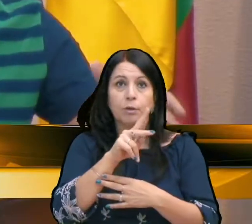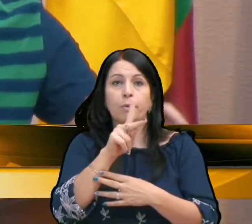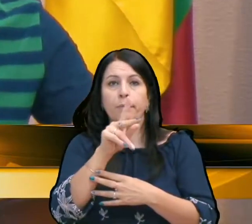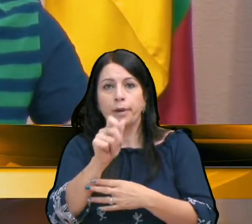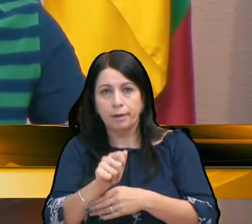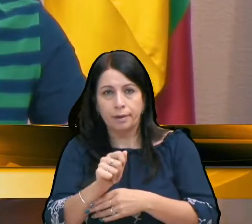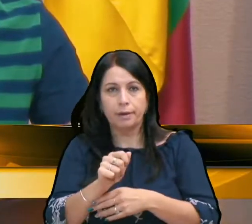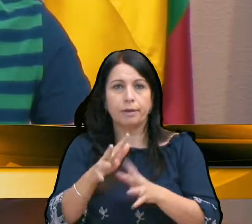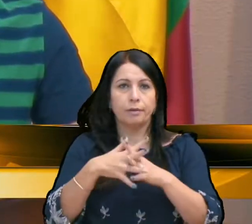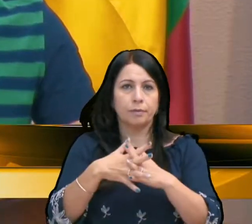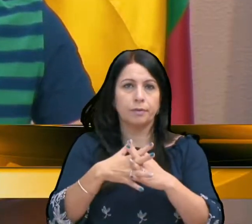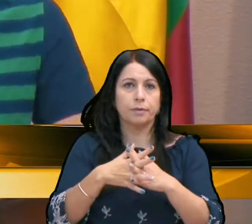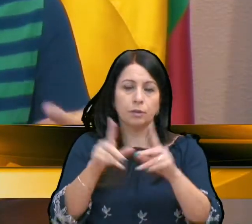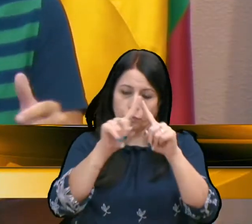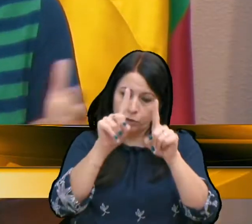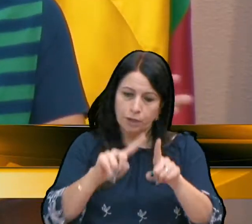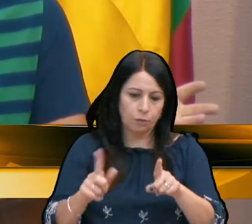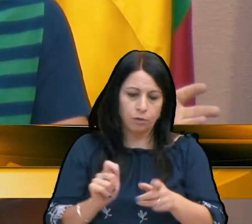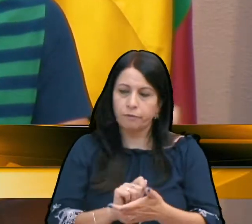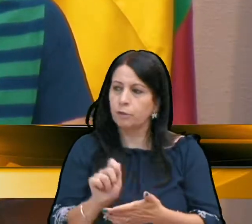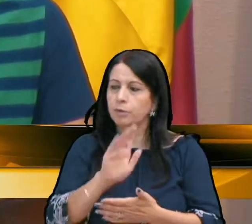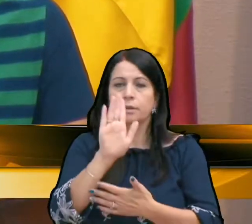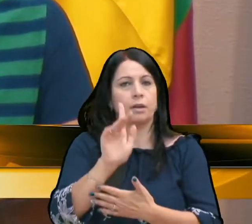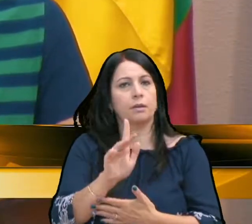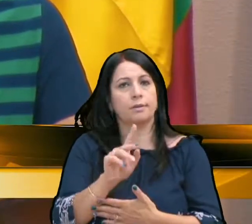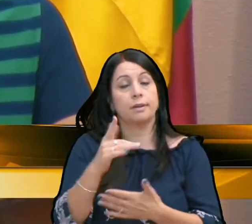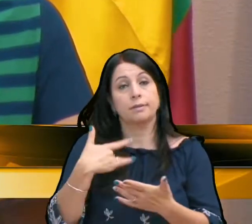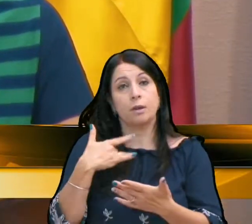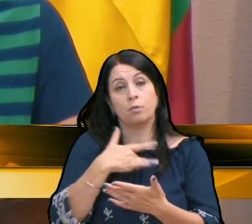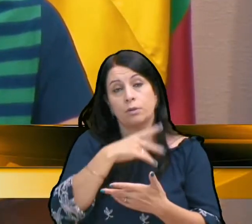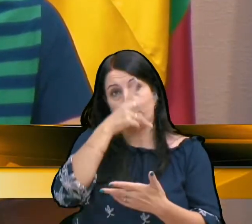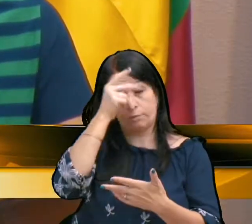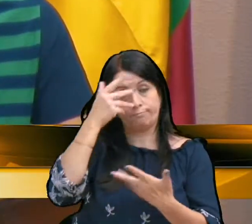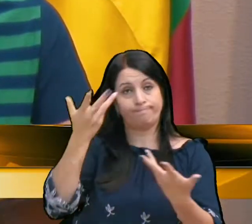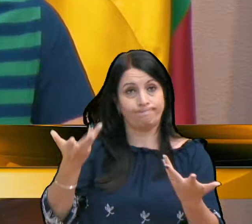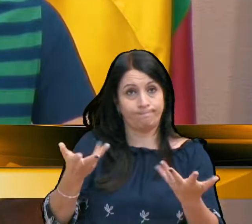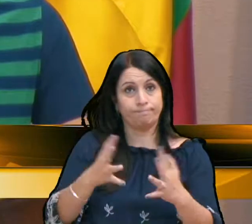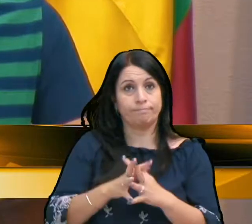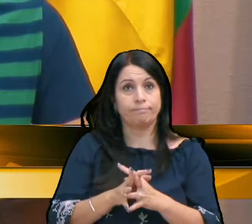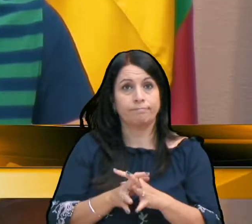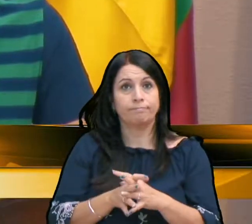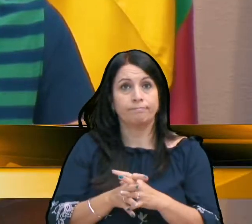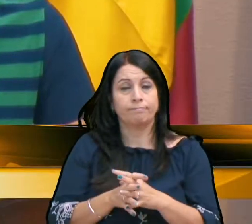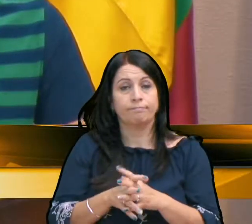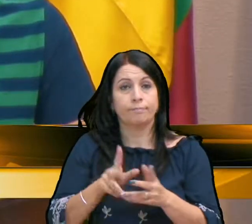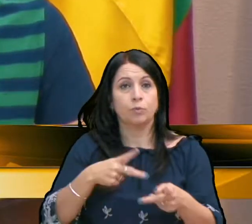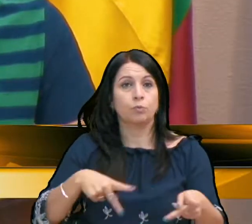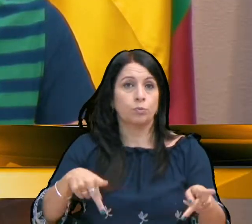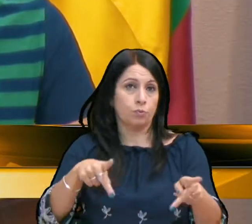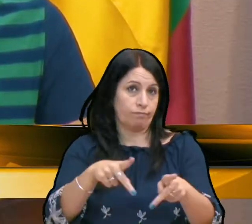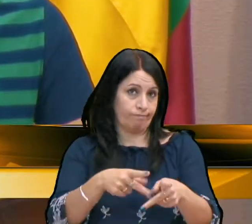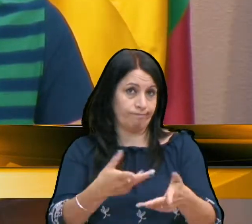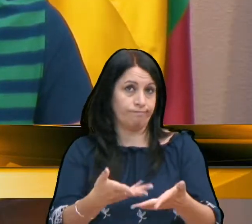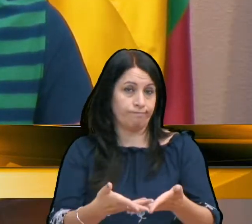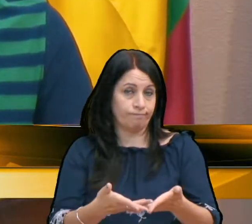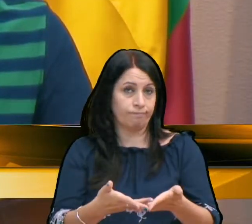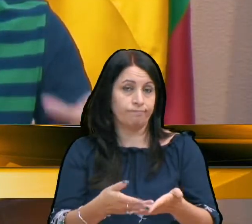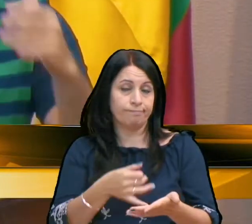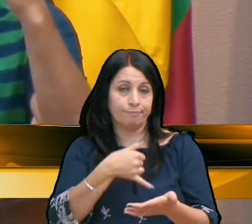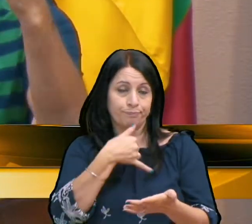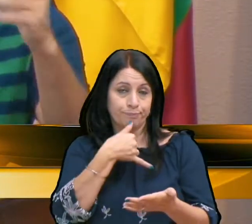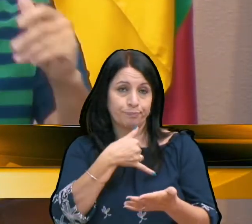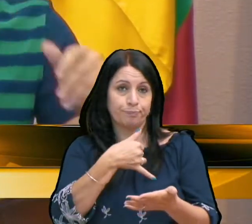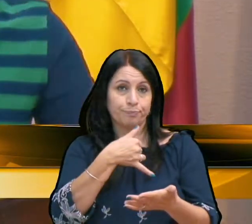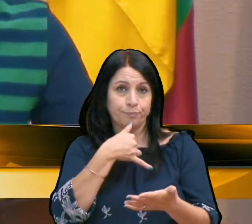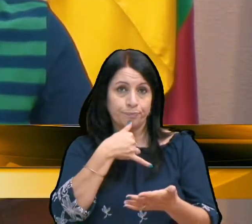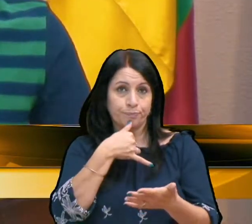servidores desvalorizados, né? A saúde pública está um caos. E o povo numa tristeza.